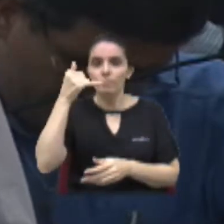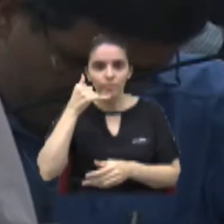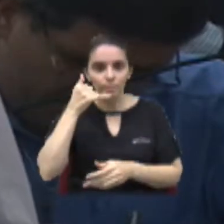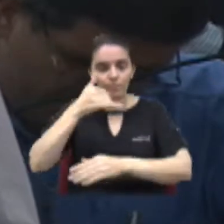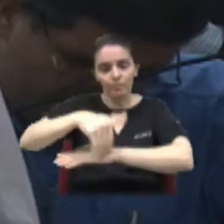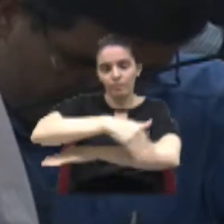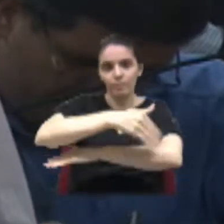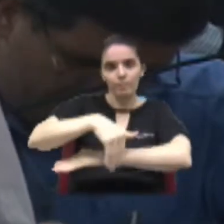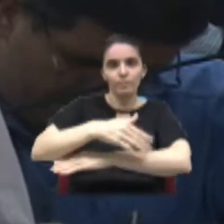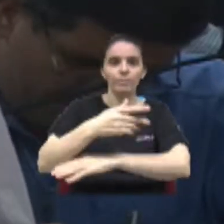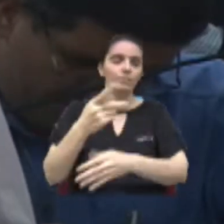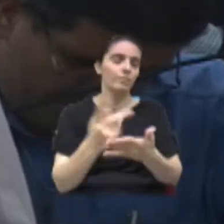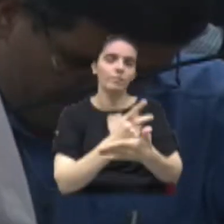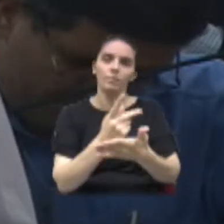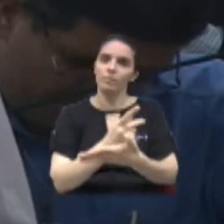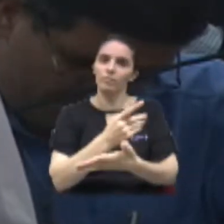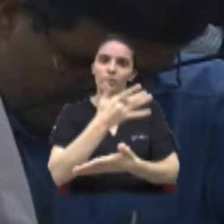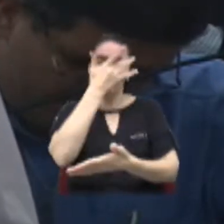com a secretaria lá,